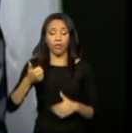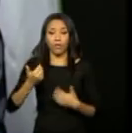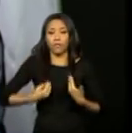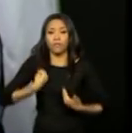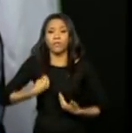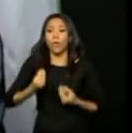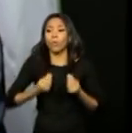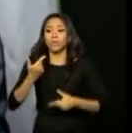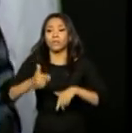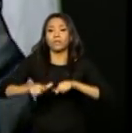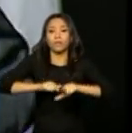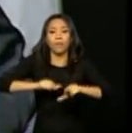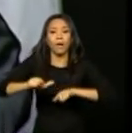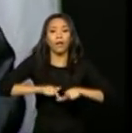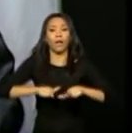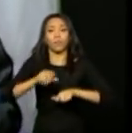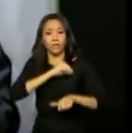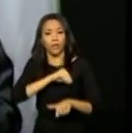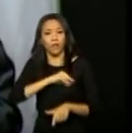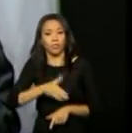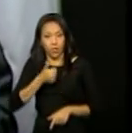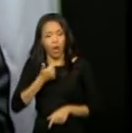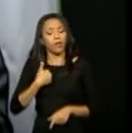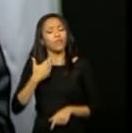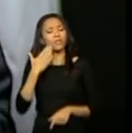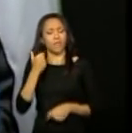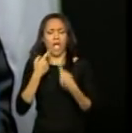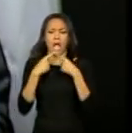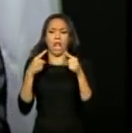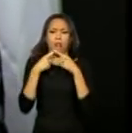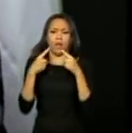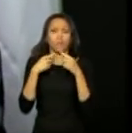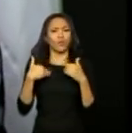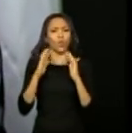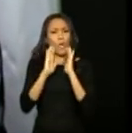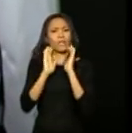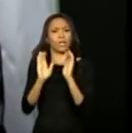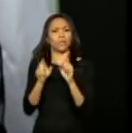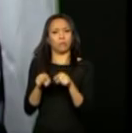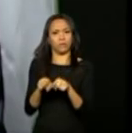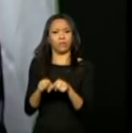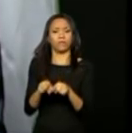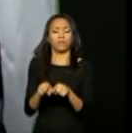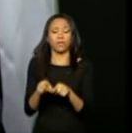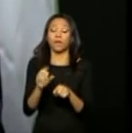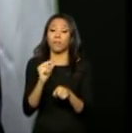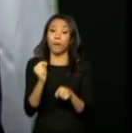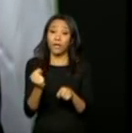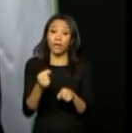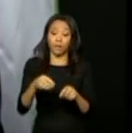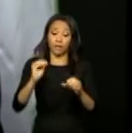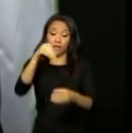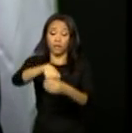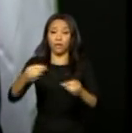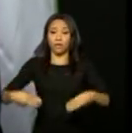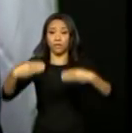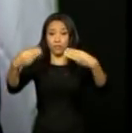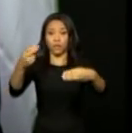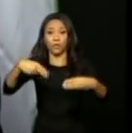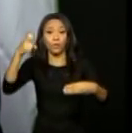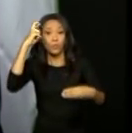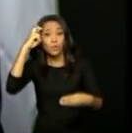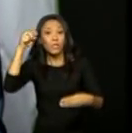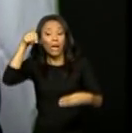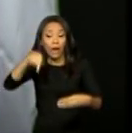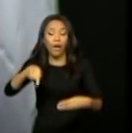e remuneração. Precisaremos de um esforço de planejamento capaz de dotar o Ministério da Cultura das condições